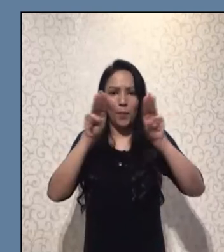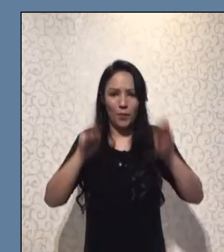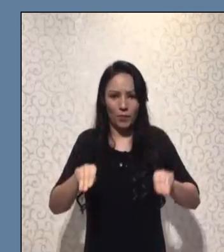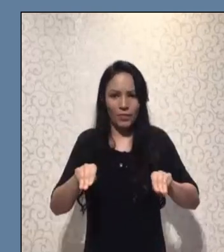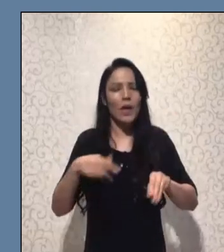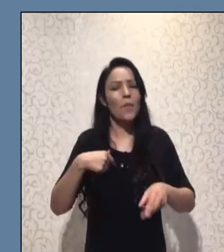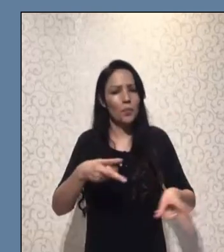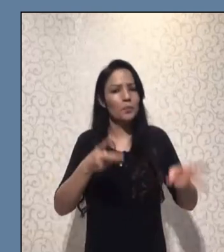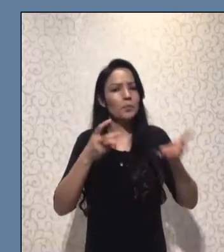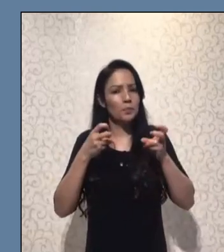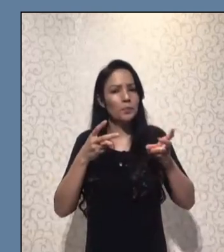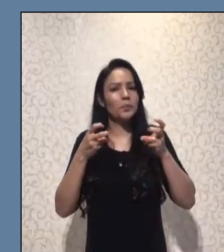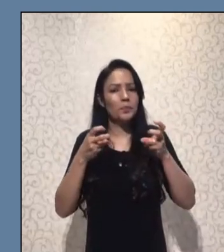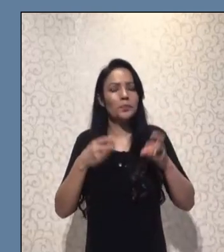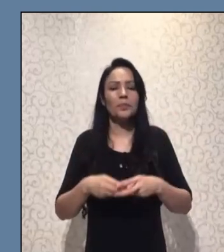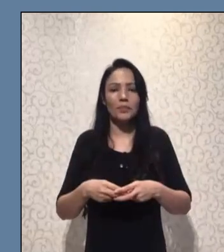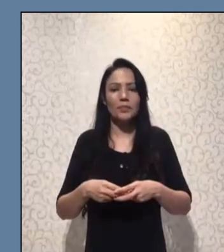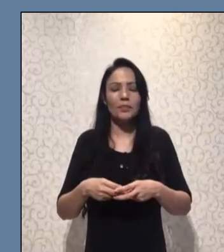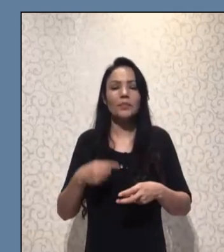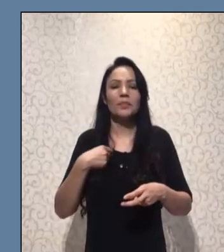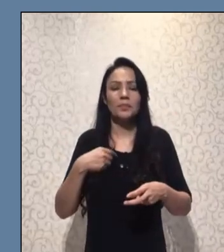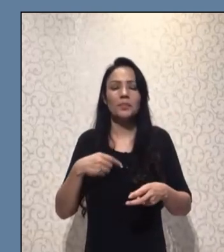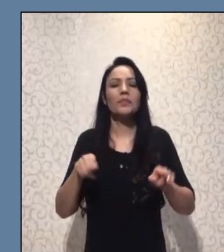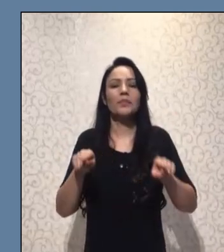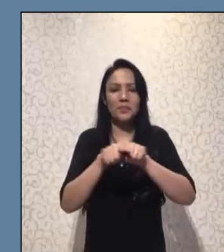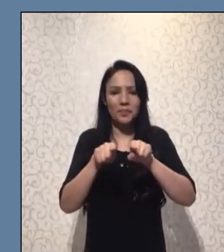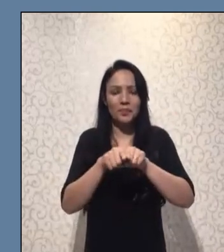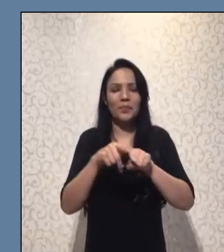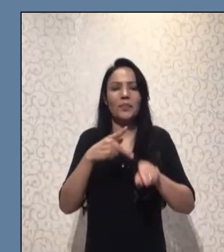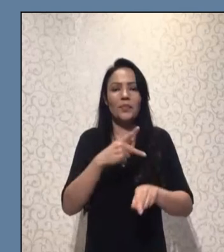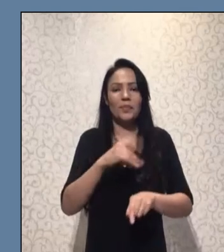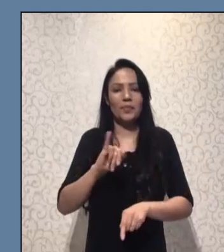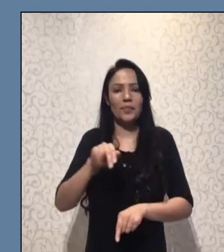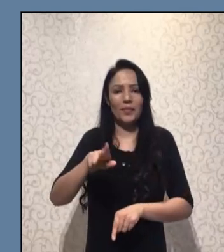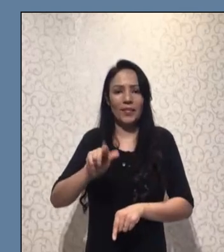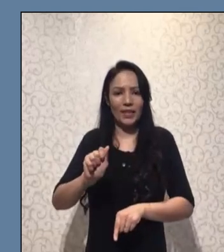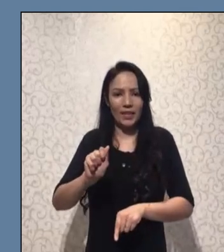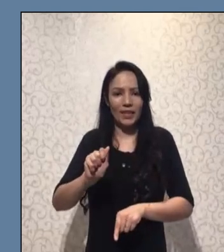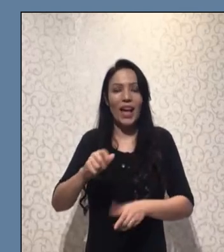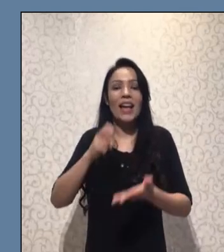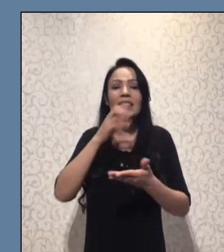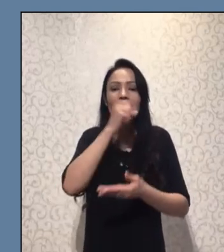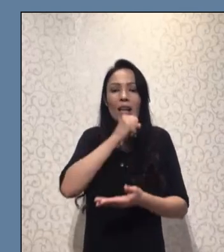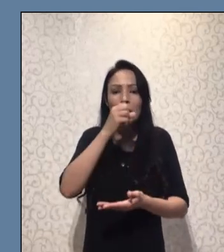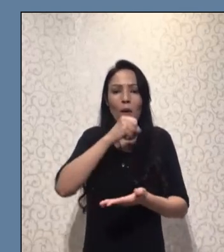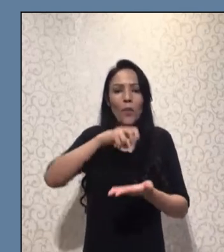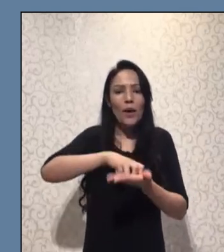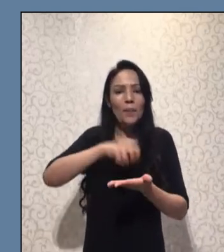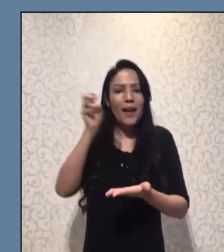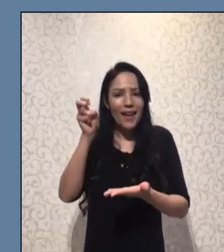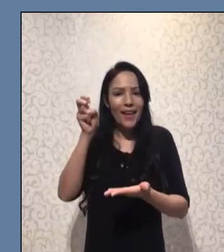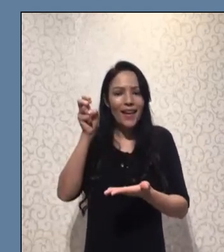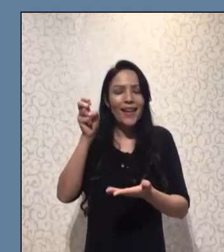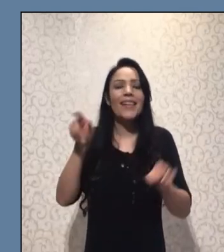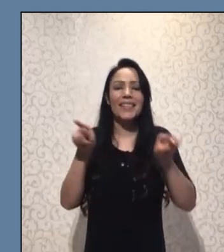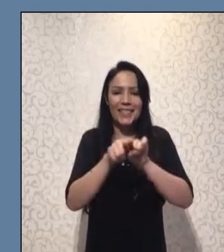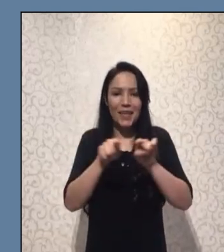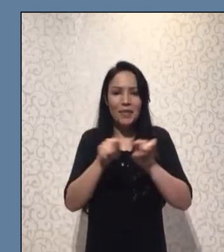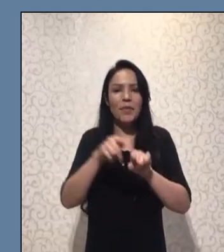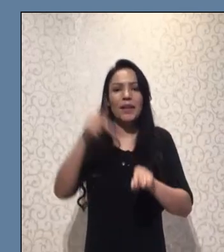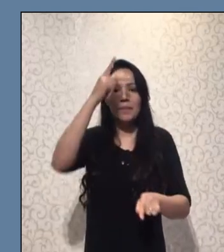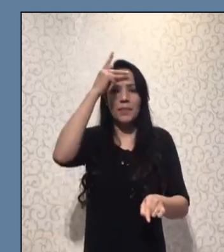exemplo, que é na Pinacoteca de São Paulo, aos sábados de manhã, quando você vê as pessoas